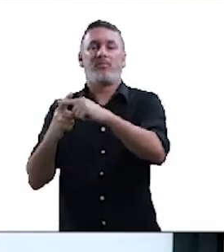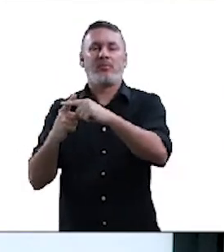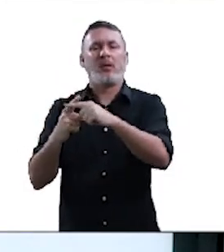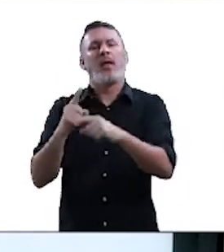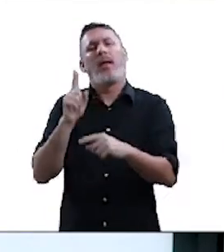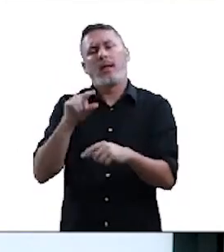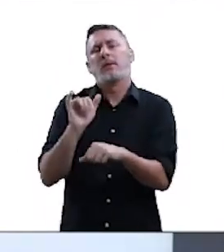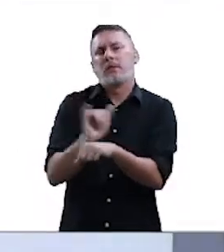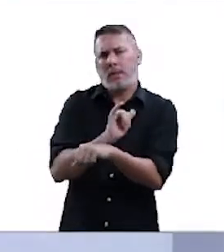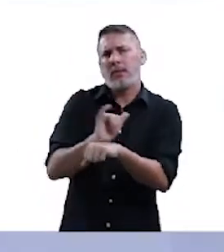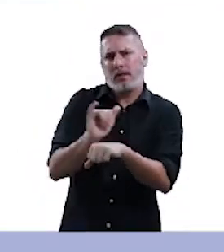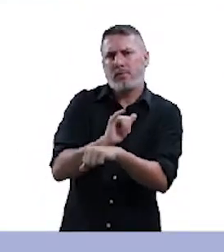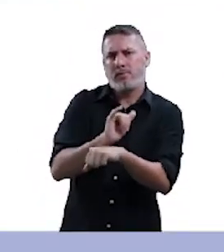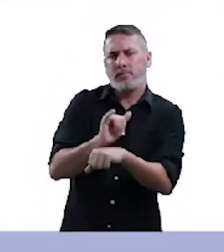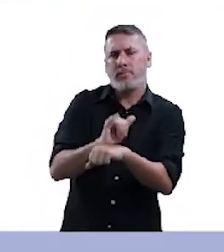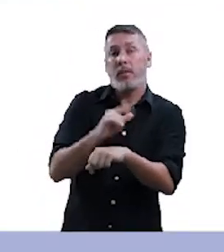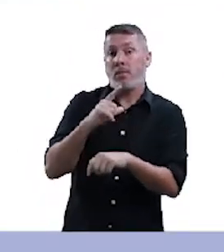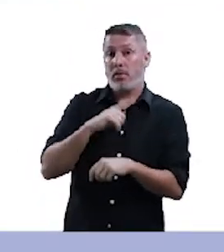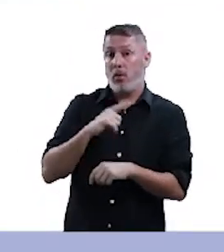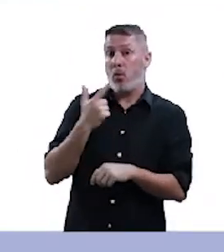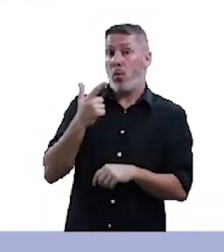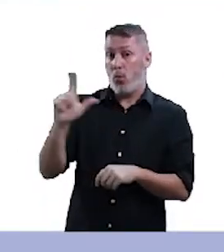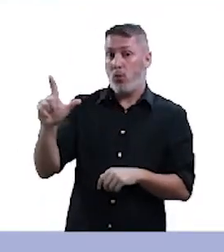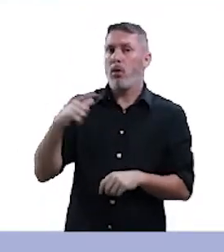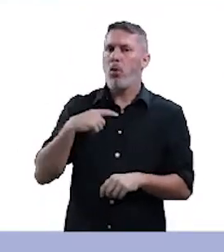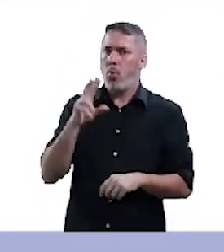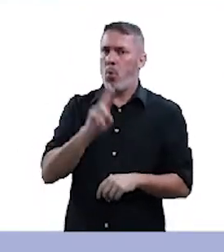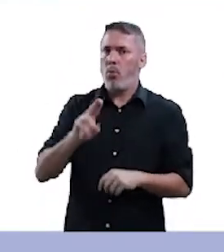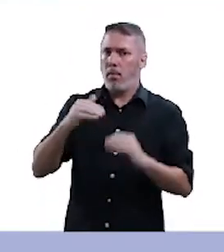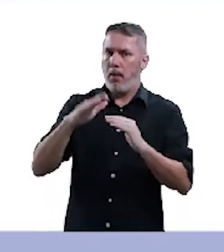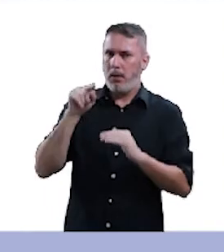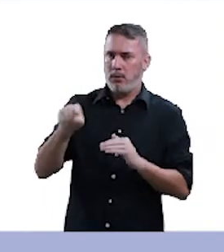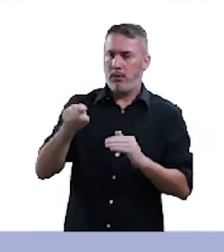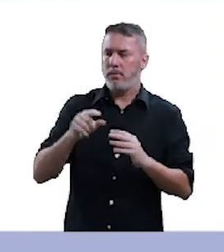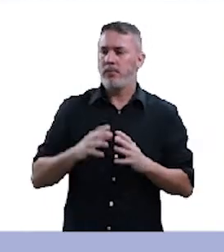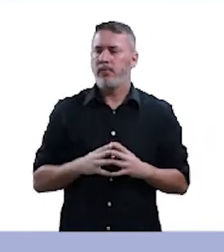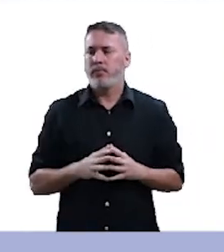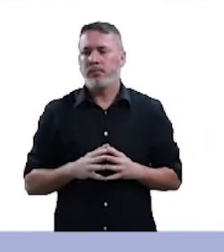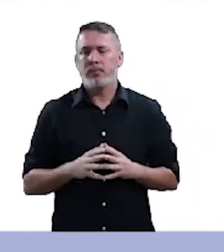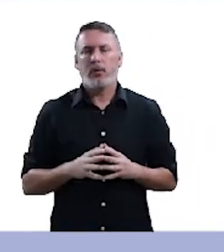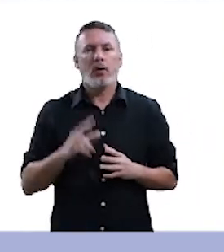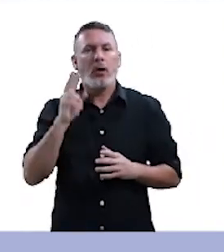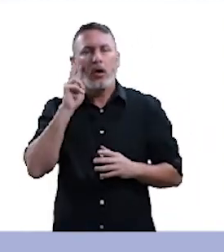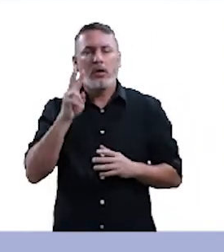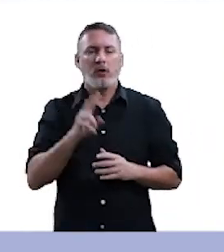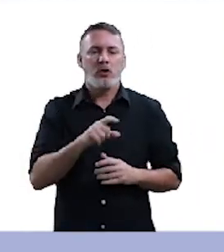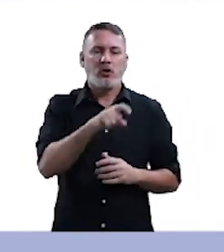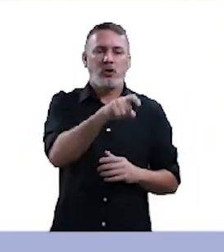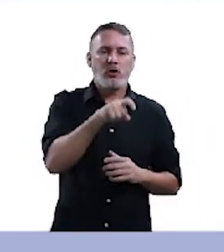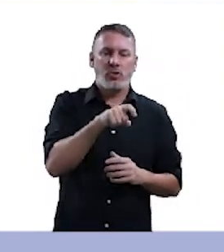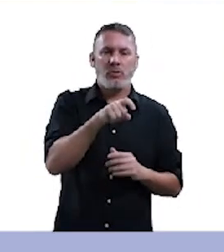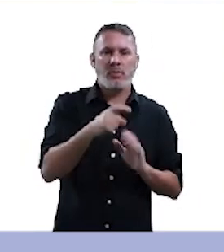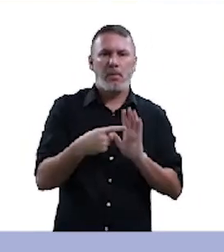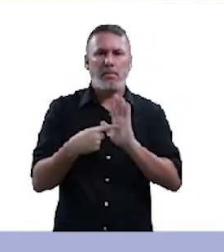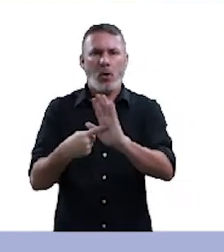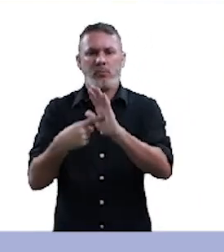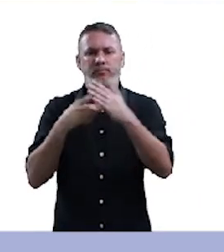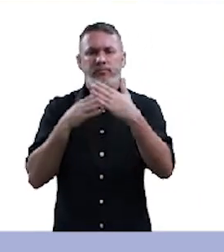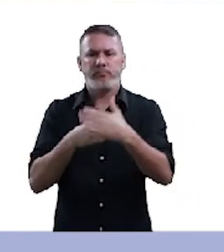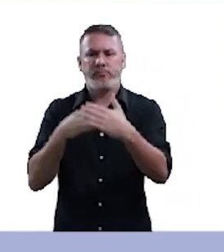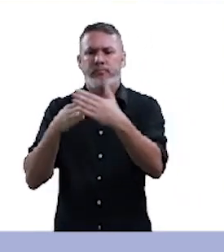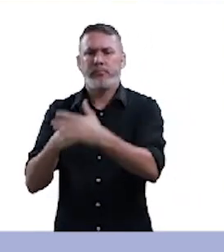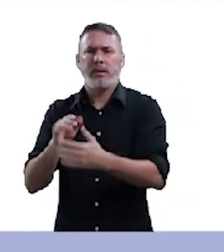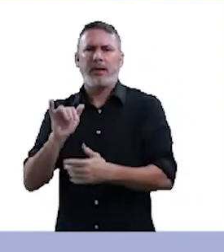apenas uma estratégia. Olha a outra, eu gosto de utilizar essa aqui. X representa obstáculo. Vamos melhorar?